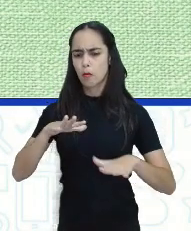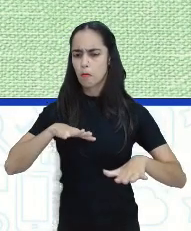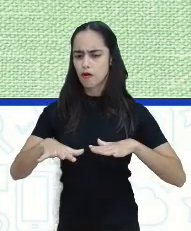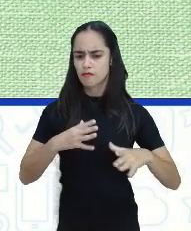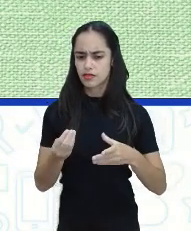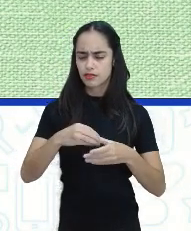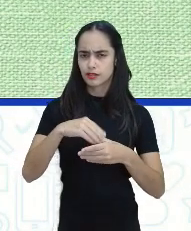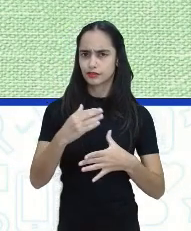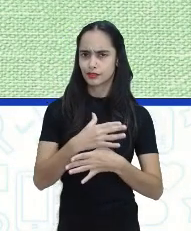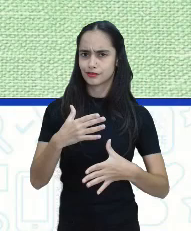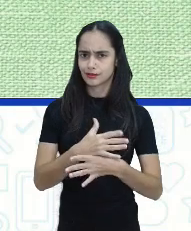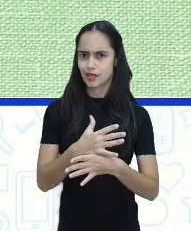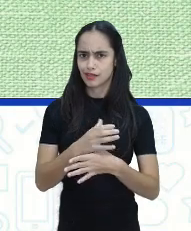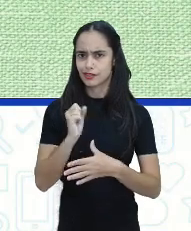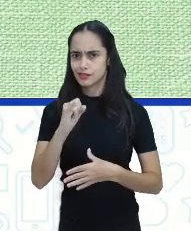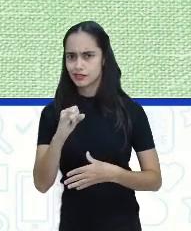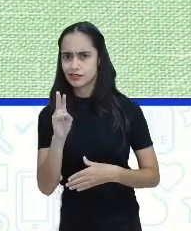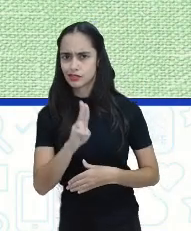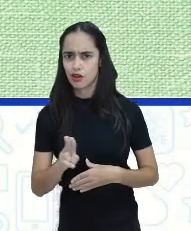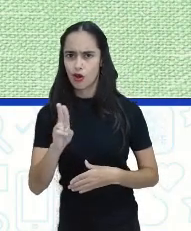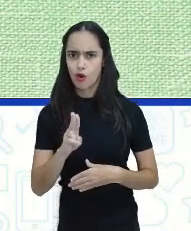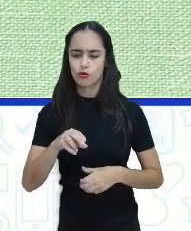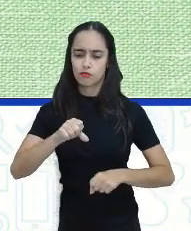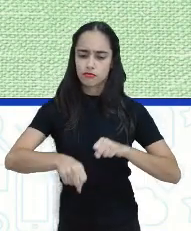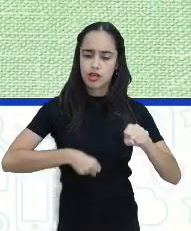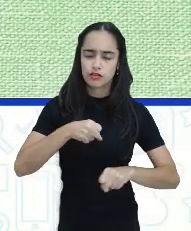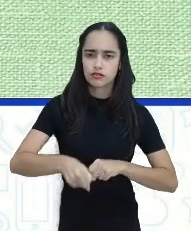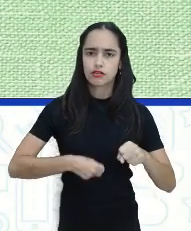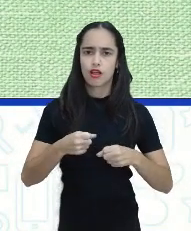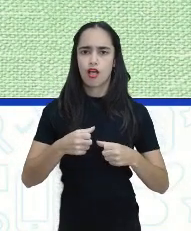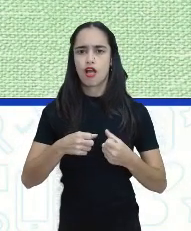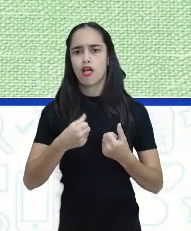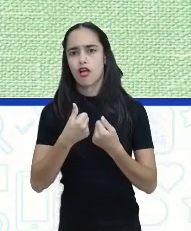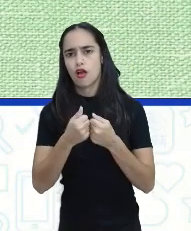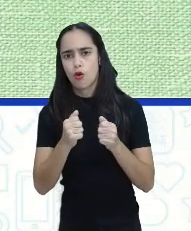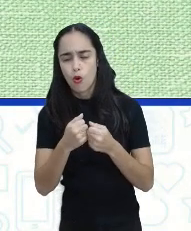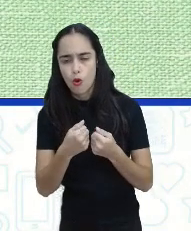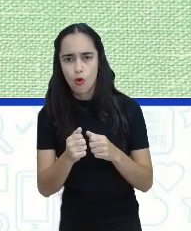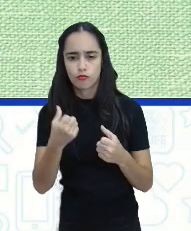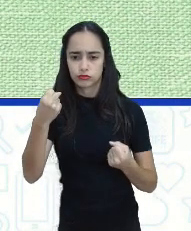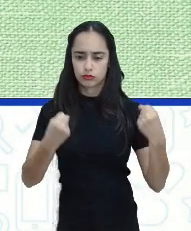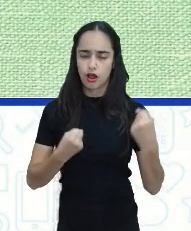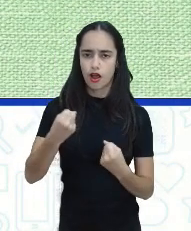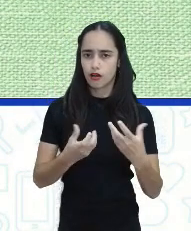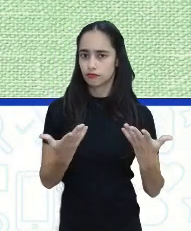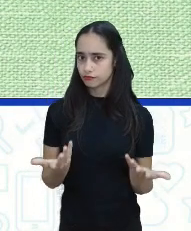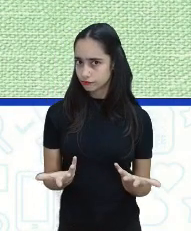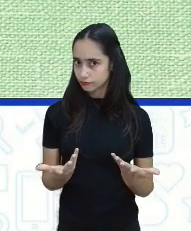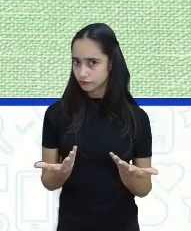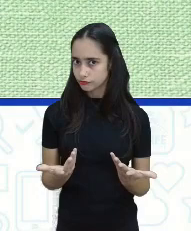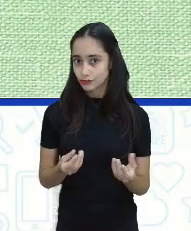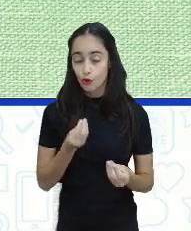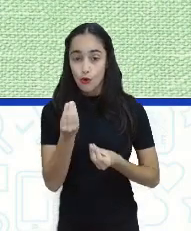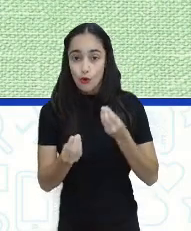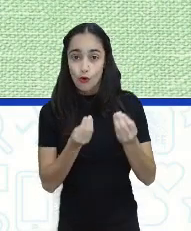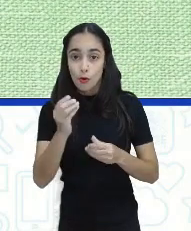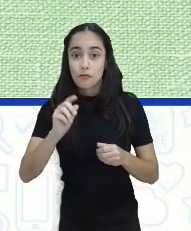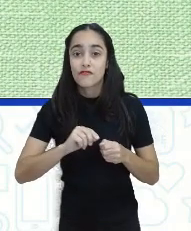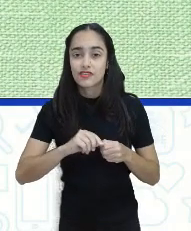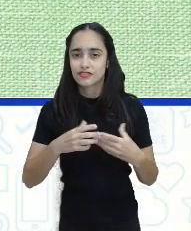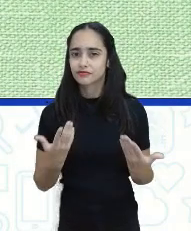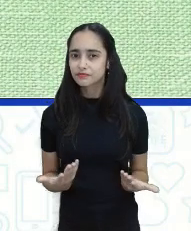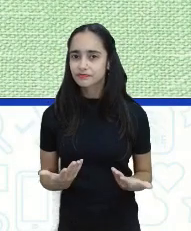de bike, eu vou de carro, eu vou de busão, eu vou de quê? Não é? Eu vou surgir no meio da Avenida Conde da Boa Vista, como é que eu vou